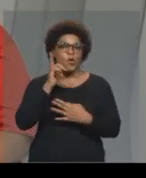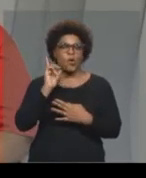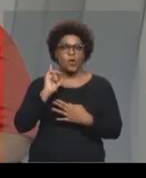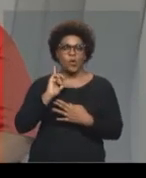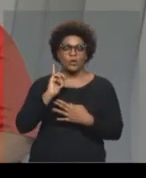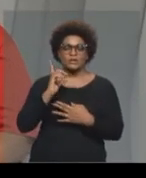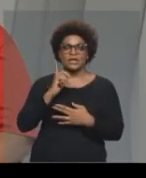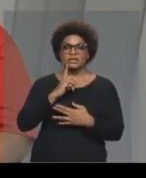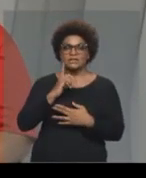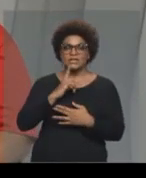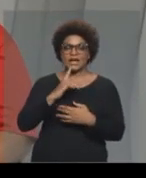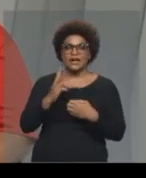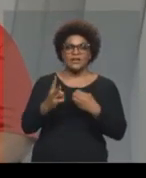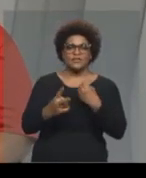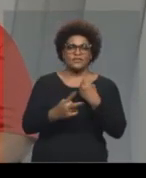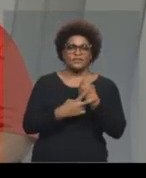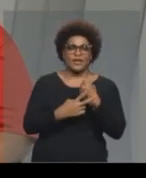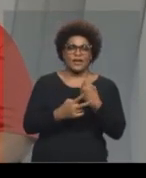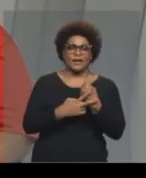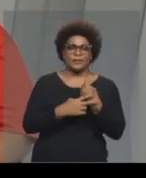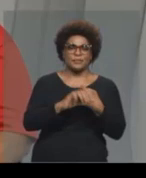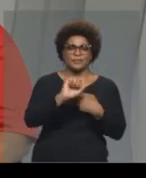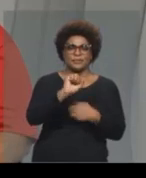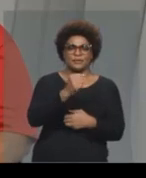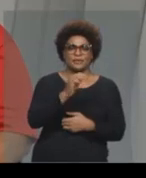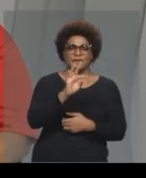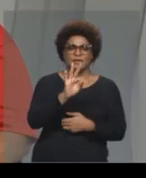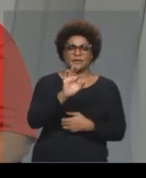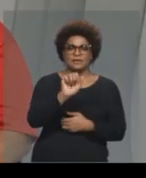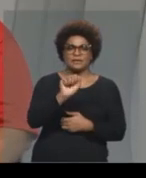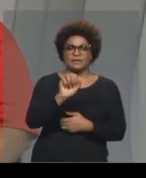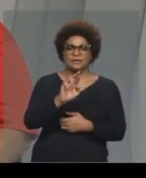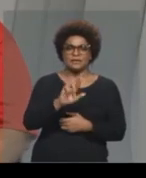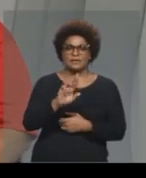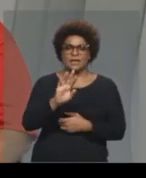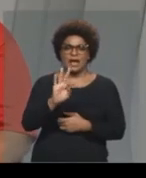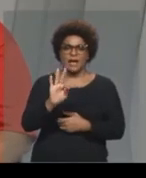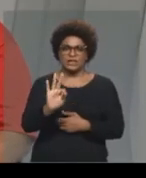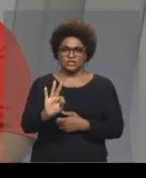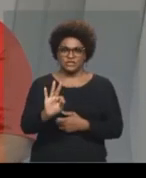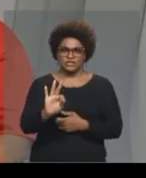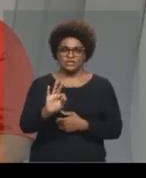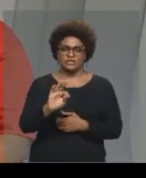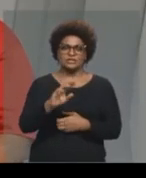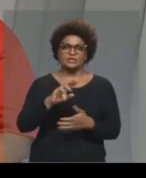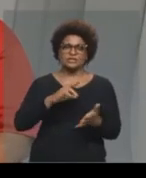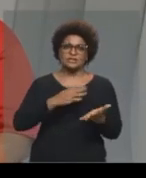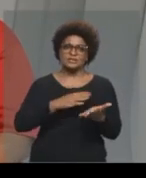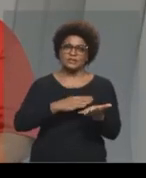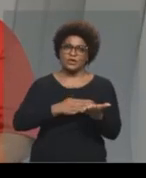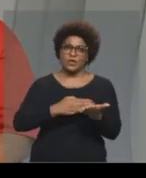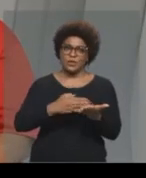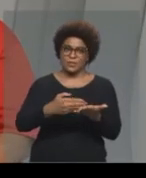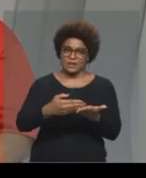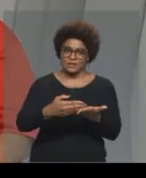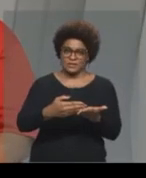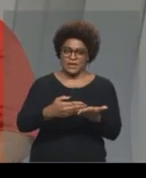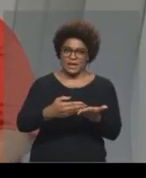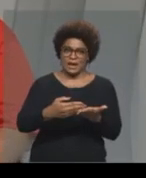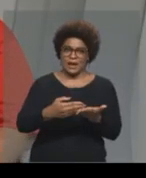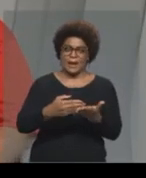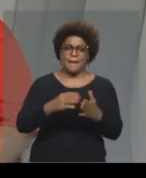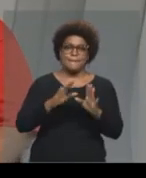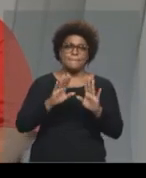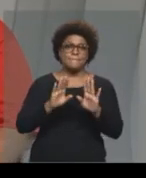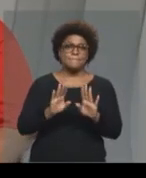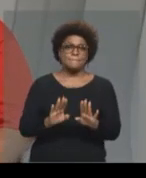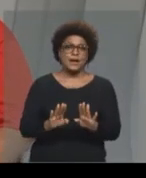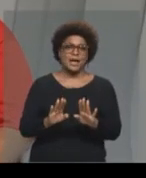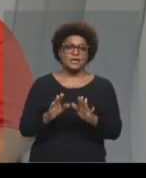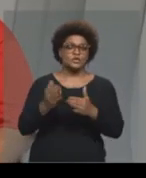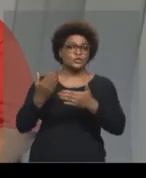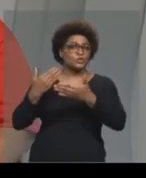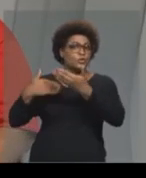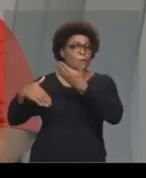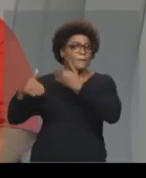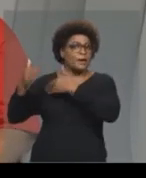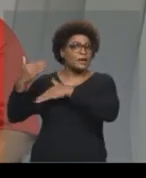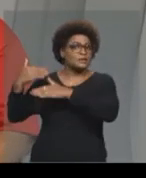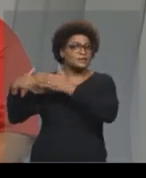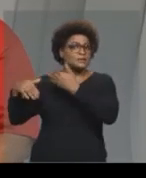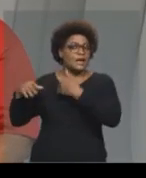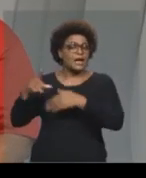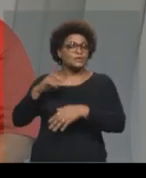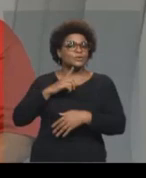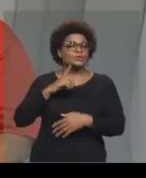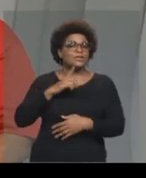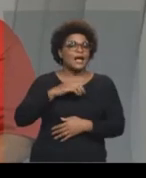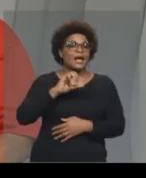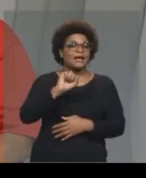verbo start, né? Que todo mundo conhece, de começar. Mas eu usei ele no passado, então ficou started. ok?